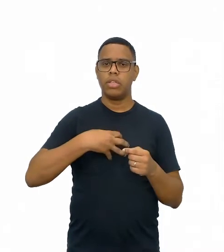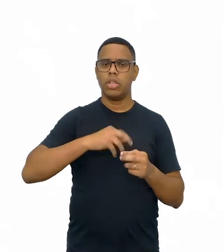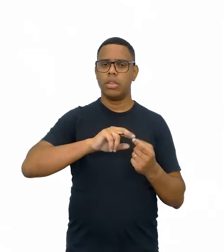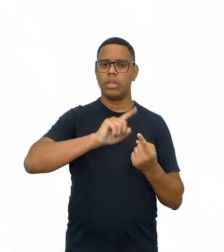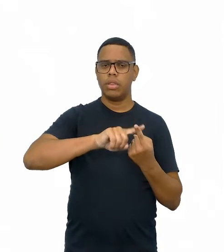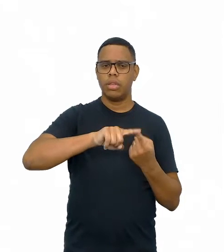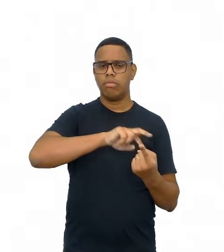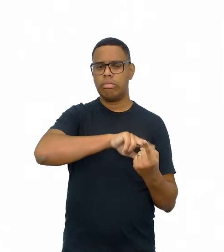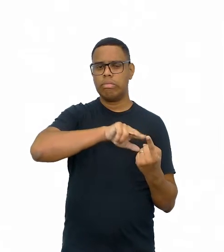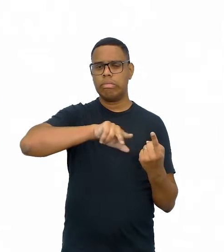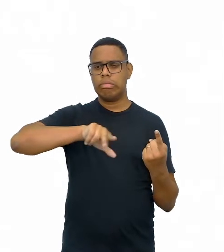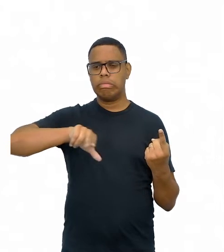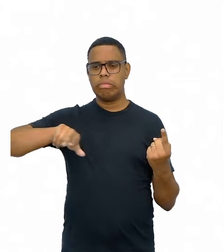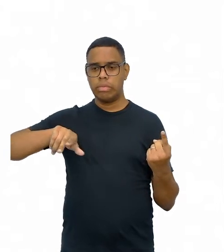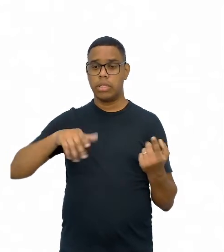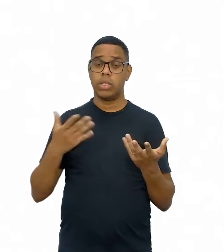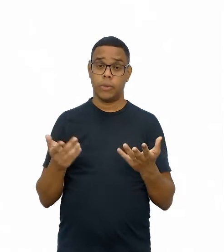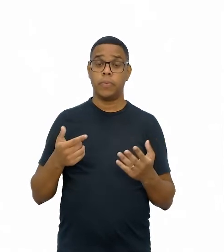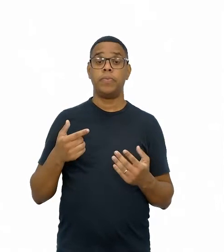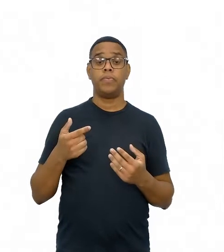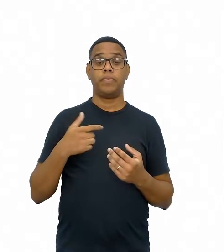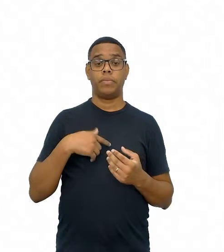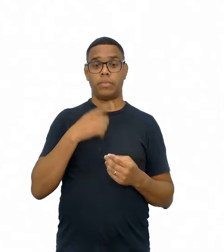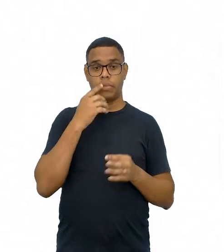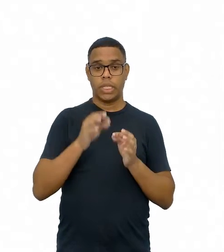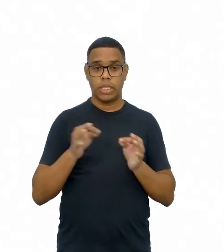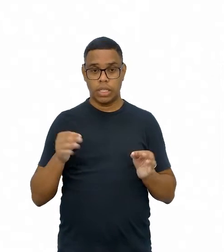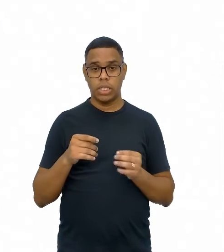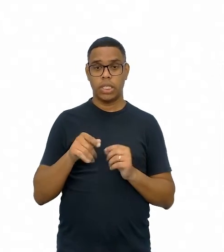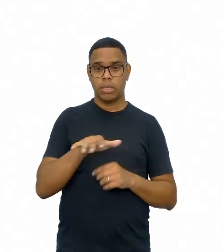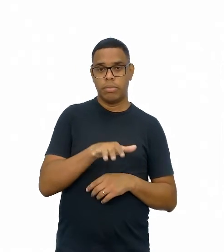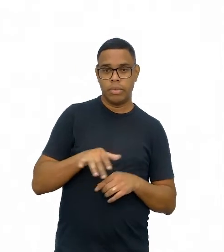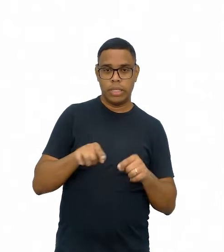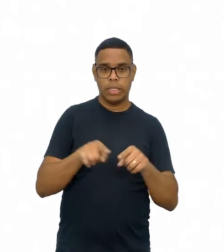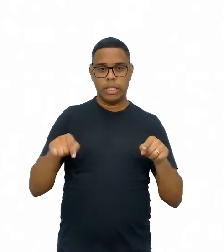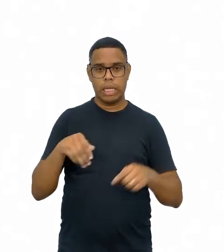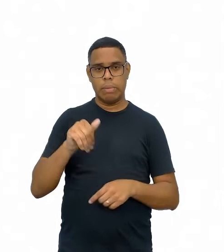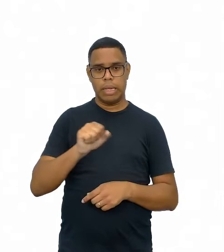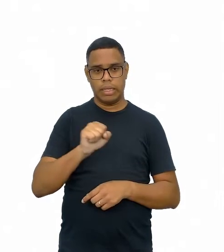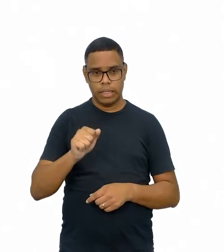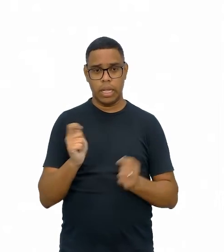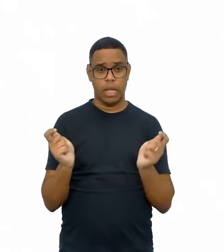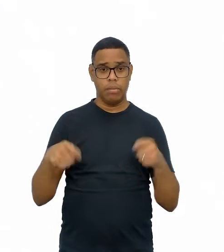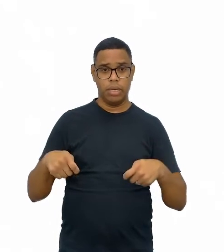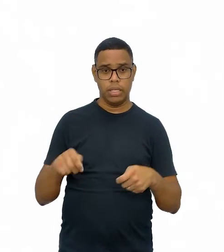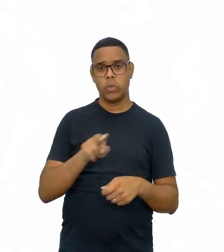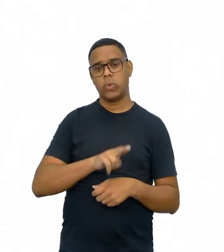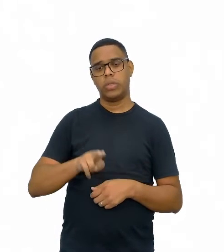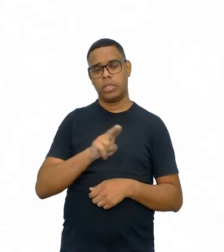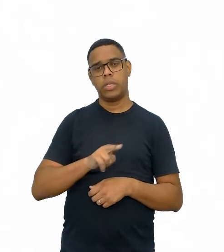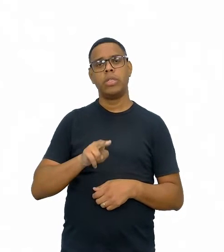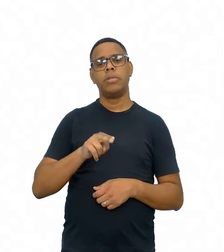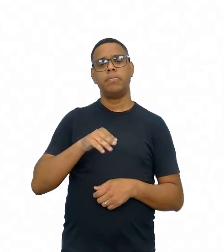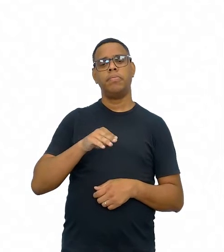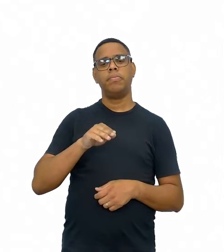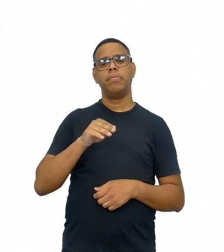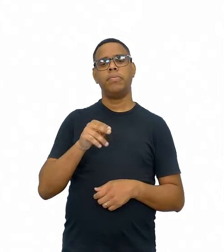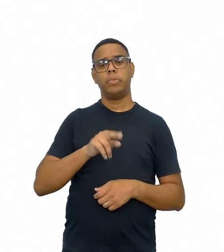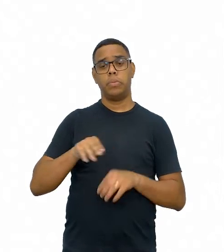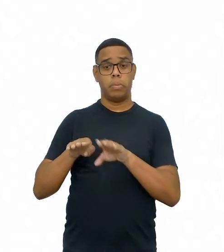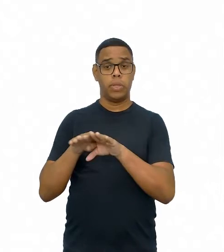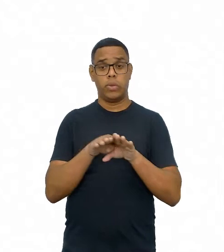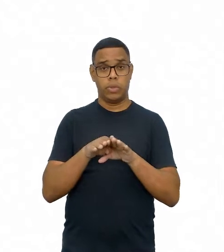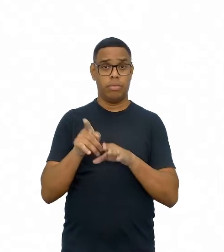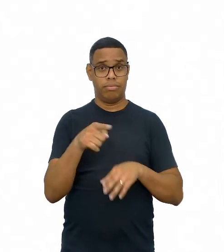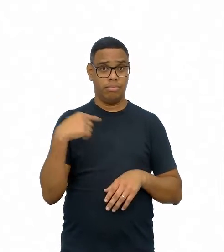Muitas vezes, quando fala medir e estimar comprimentos, incluindo perímetros, massas, capacidades, utilizando as unidades de